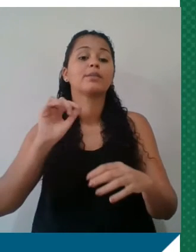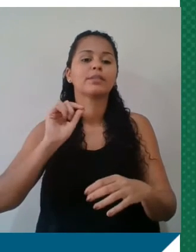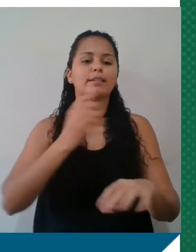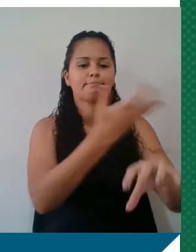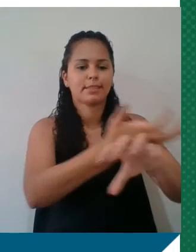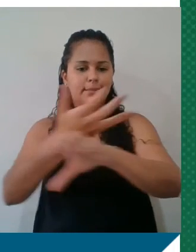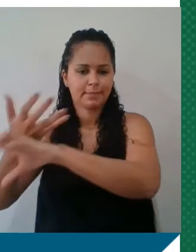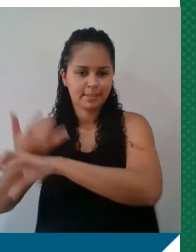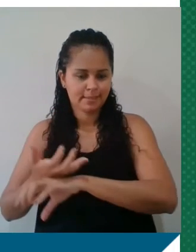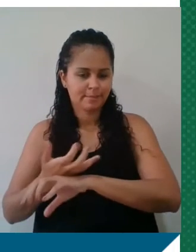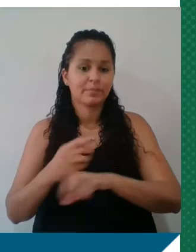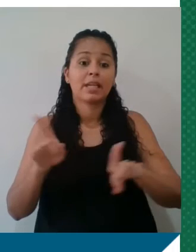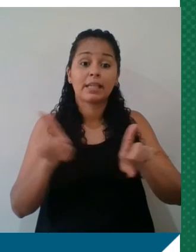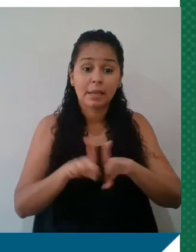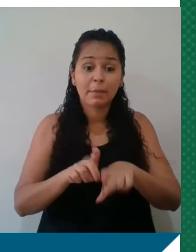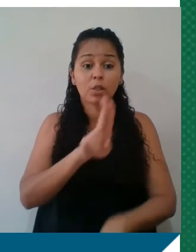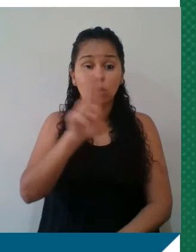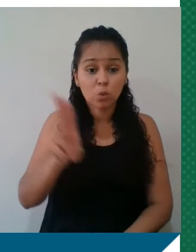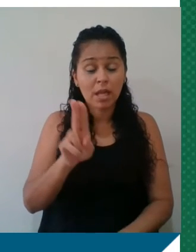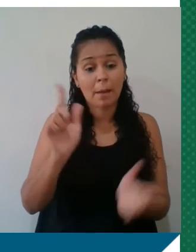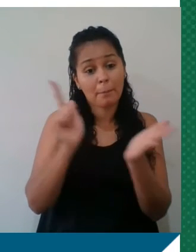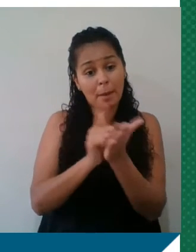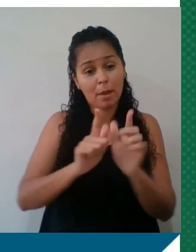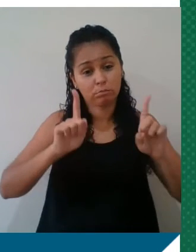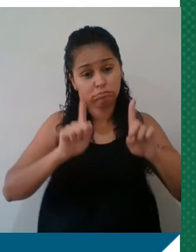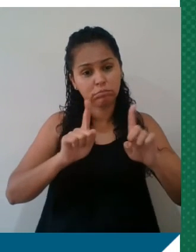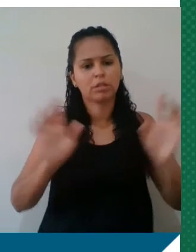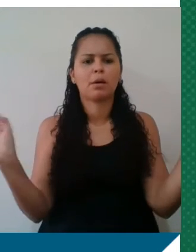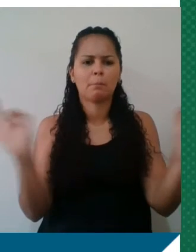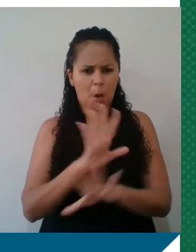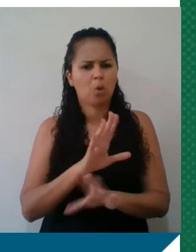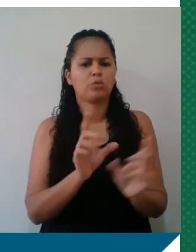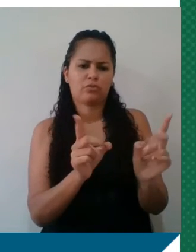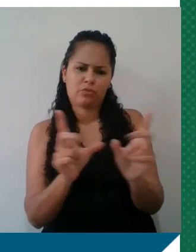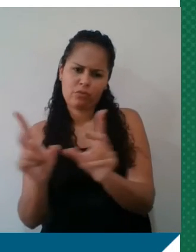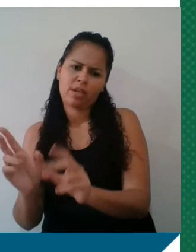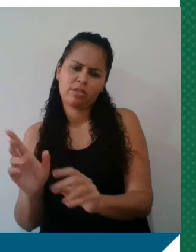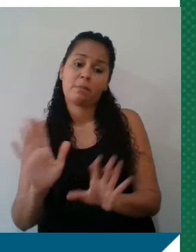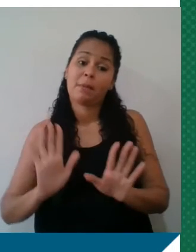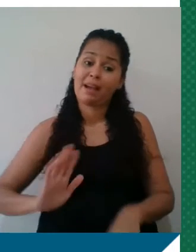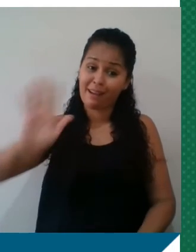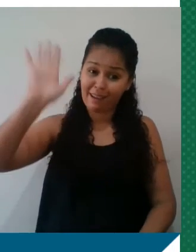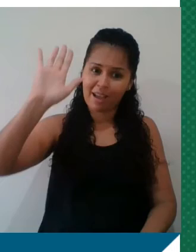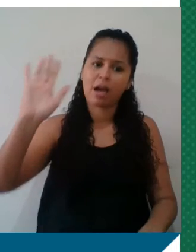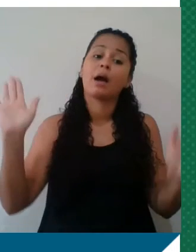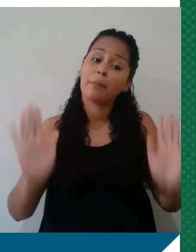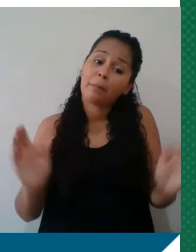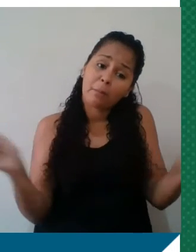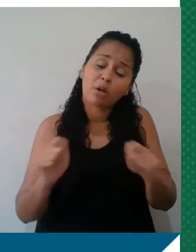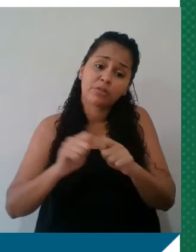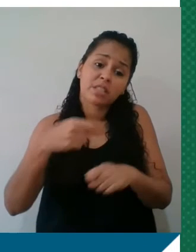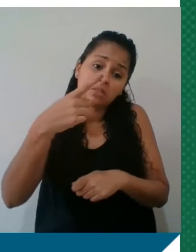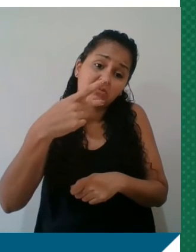forma é você usar uns cartões que já vendem prontos, né? Só que eles são mais caros. Eu prefiro usar a folha de ofício, que é mais simples, né? Você mesmo corta e